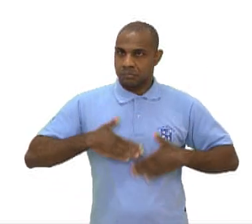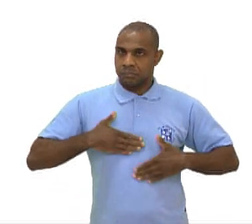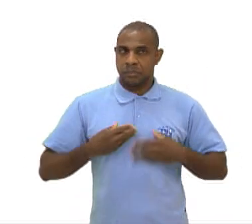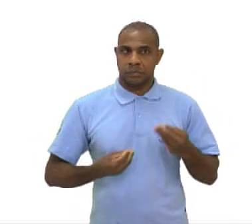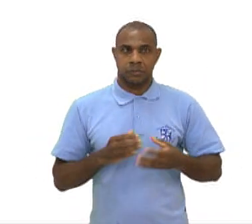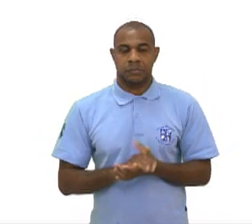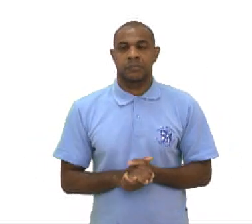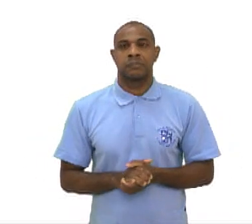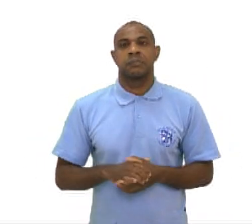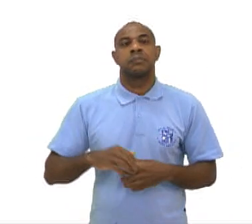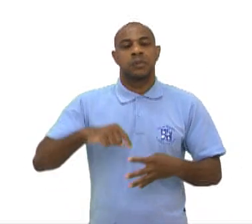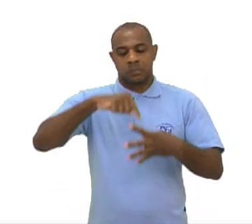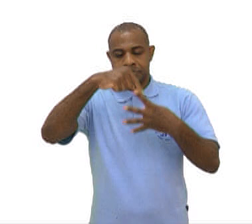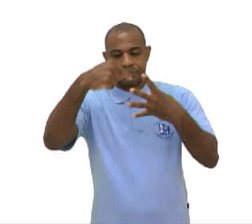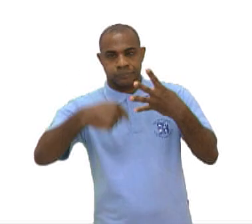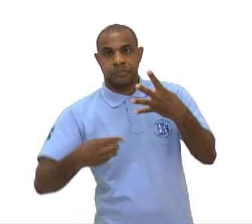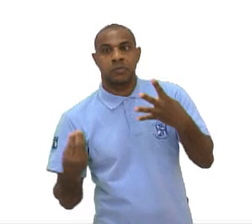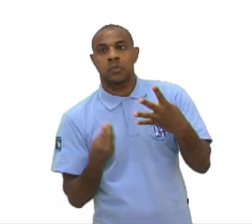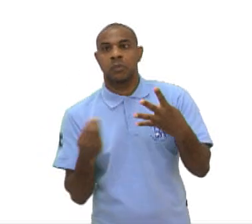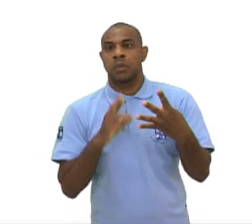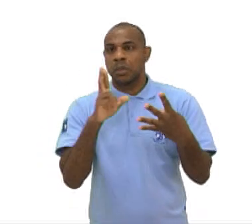nas raízes por bactérias.